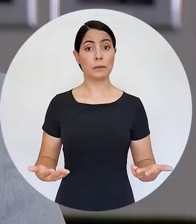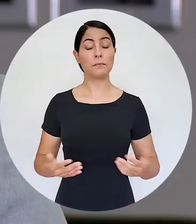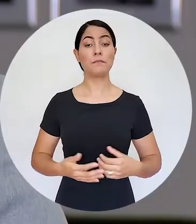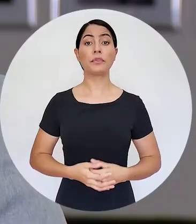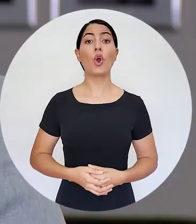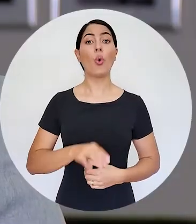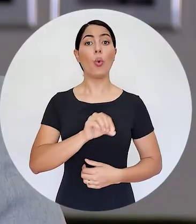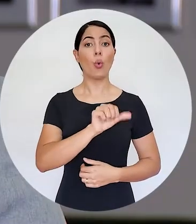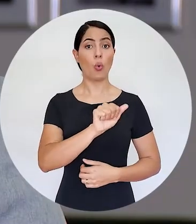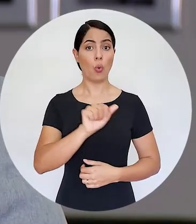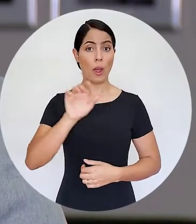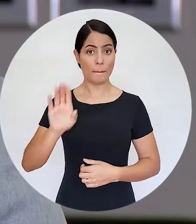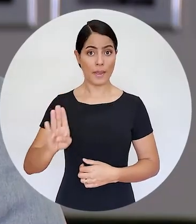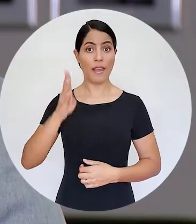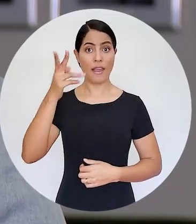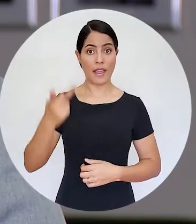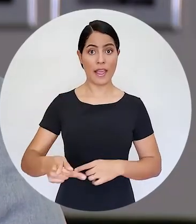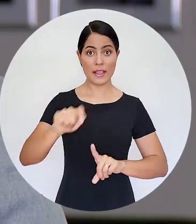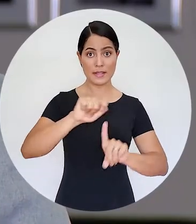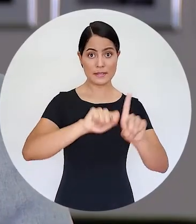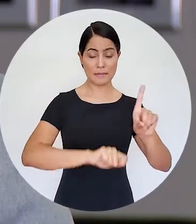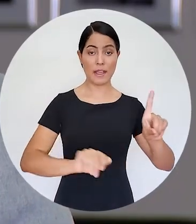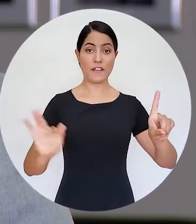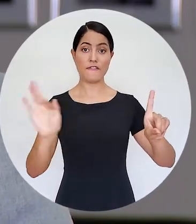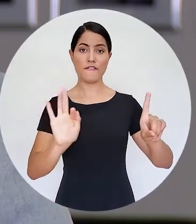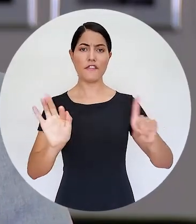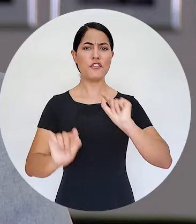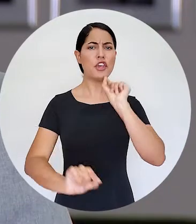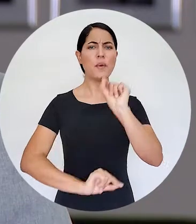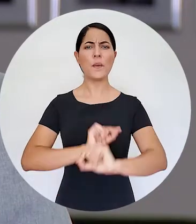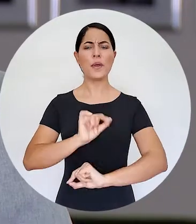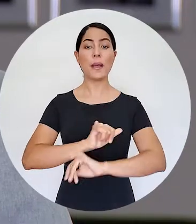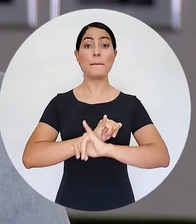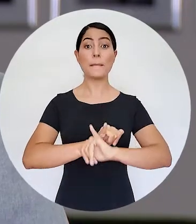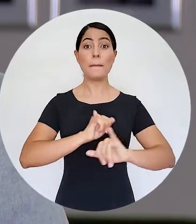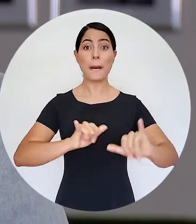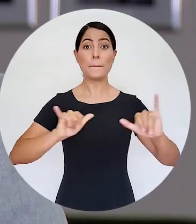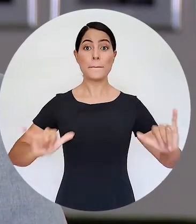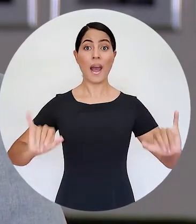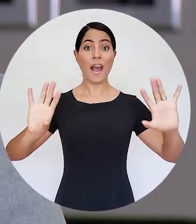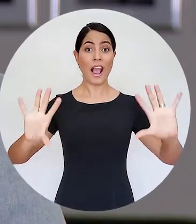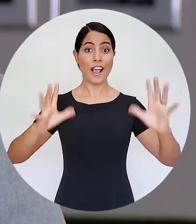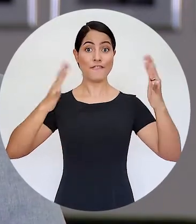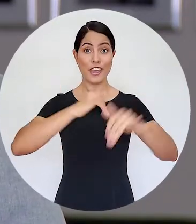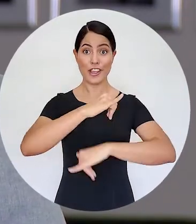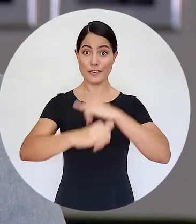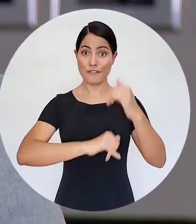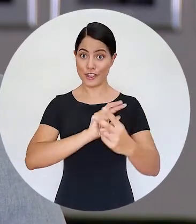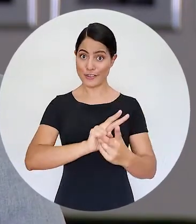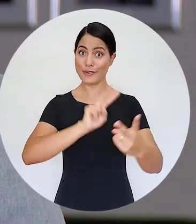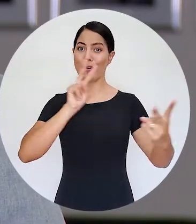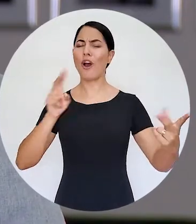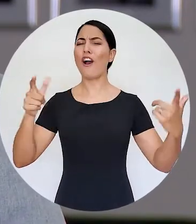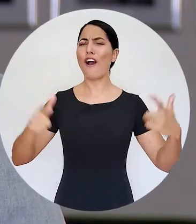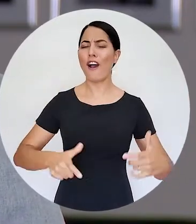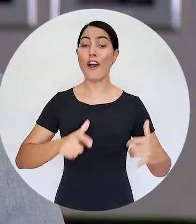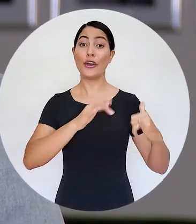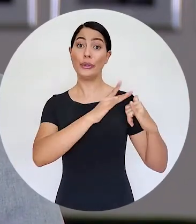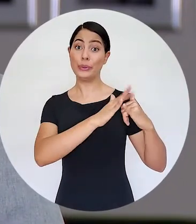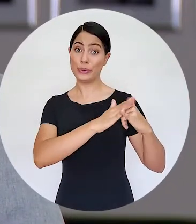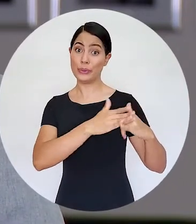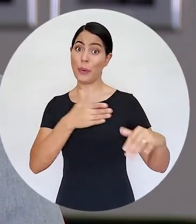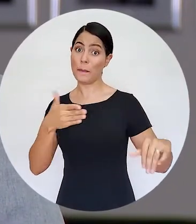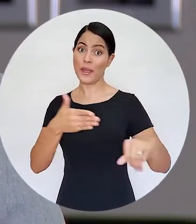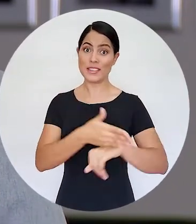a Ordem dos Advogados do Brasil vai realizar neste mês diversos eventos virtuais pelo canal da